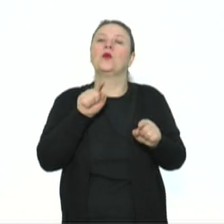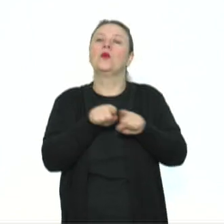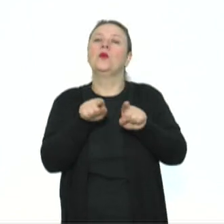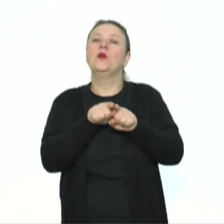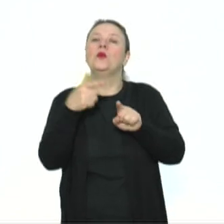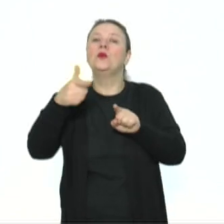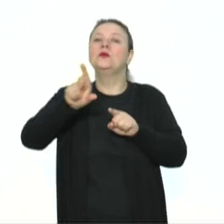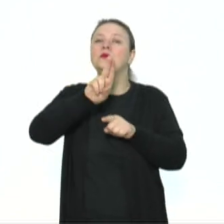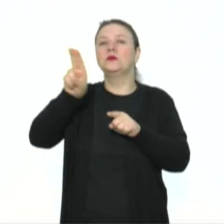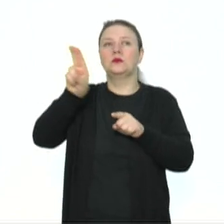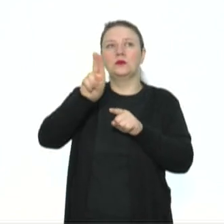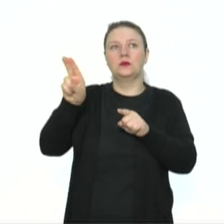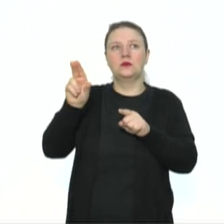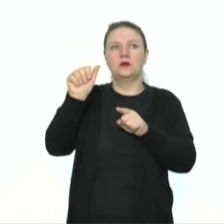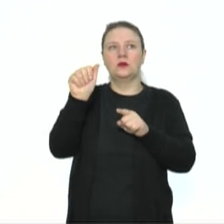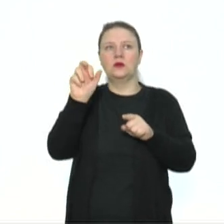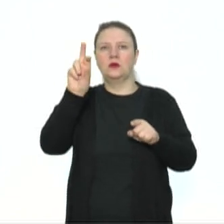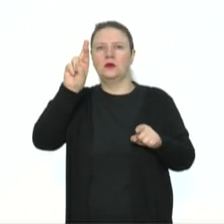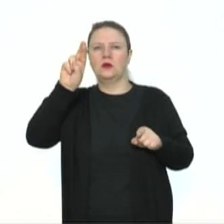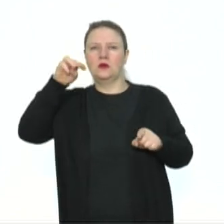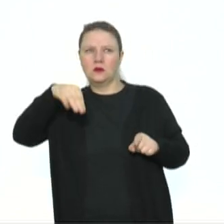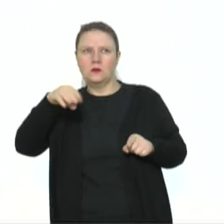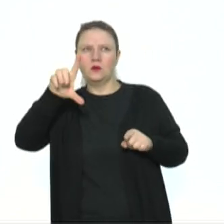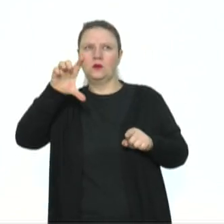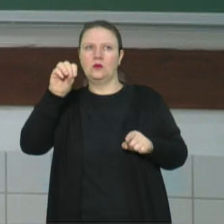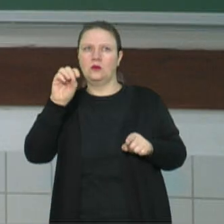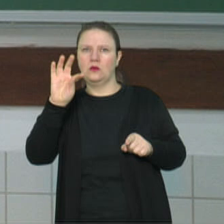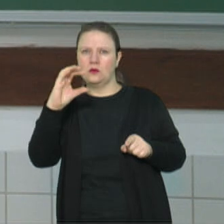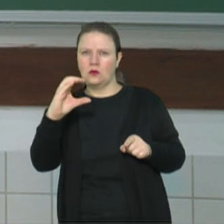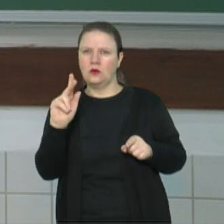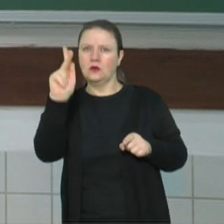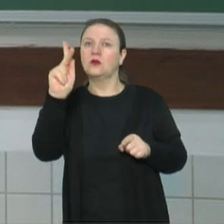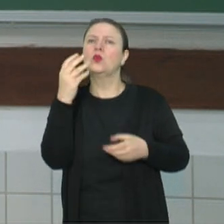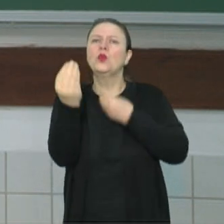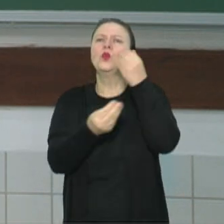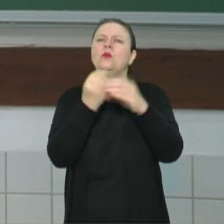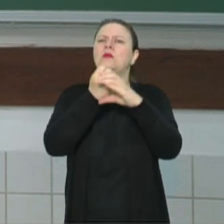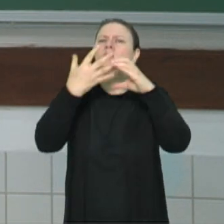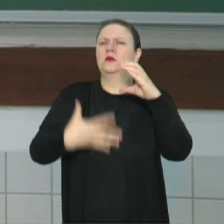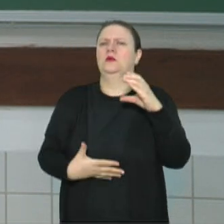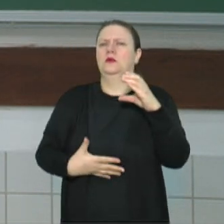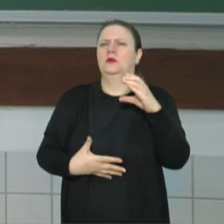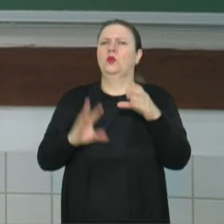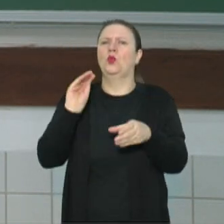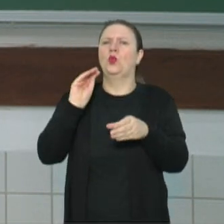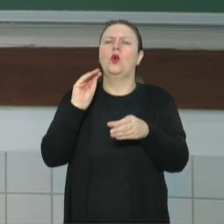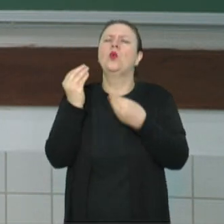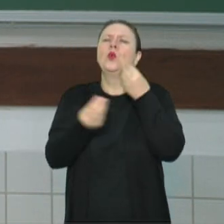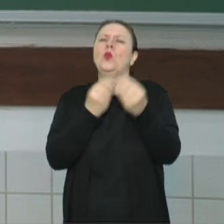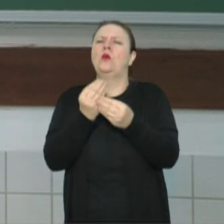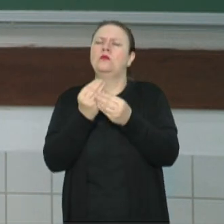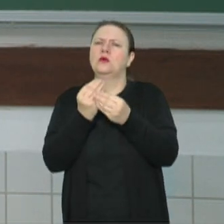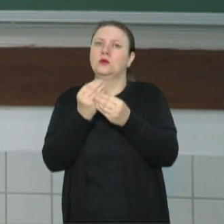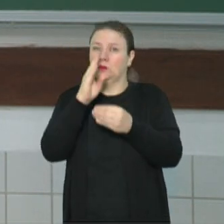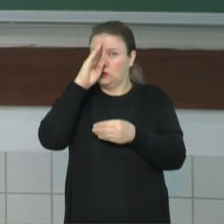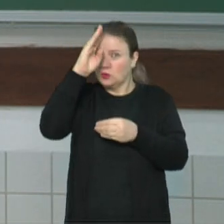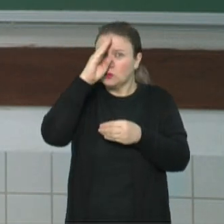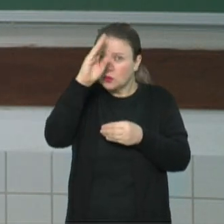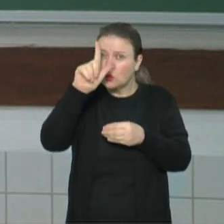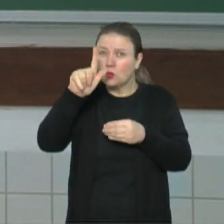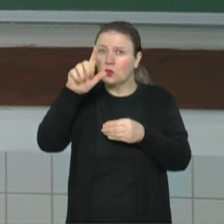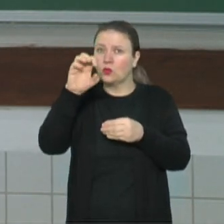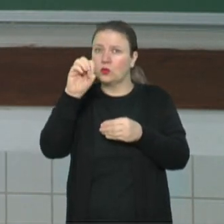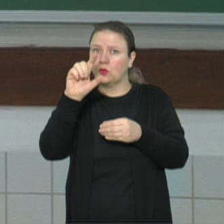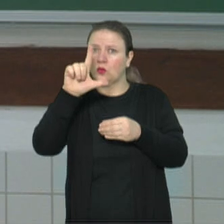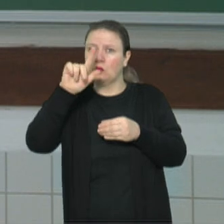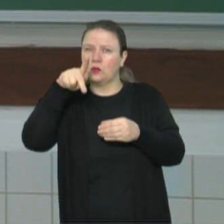o arm lock leva e como ele se caracteriza? Então, dentro daqueles golpes, né, utilizados no jiu-jitsu, os principais golpes que nós vimos, né,